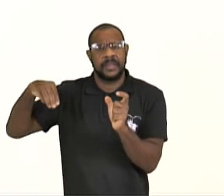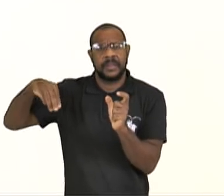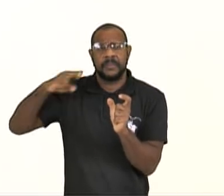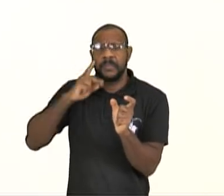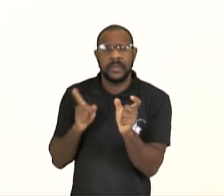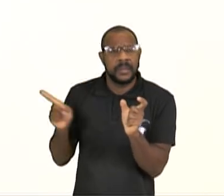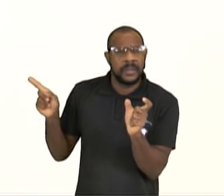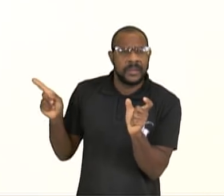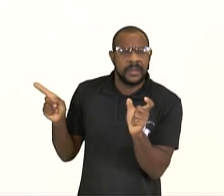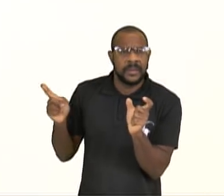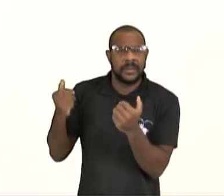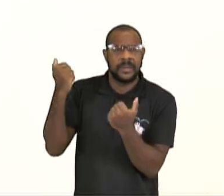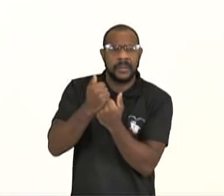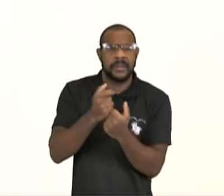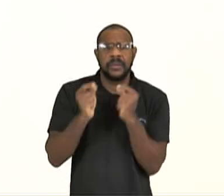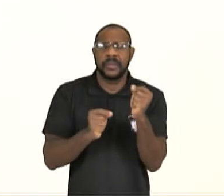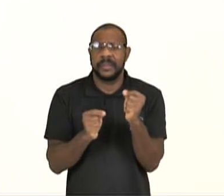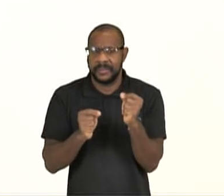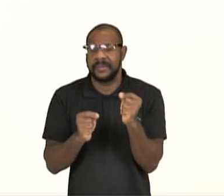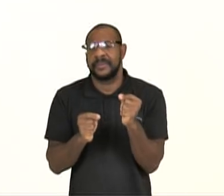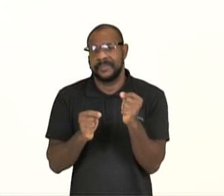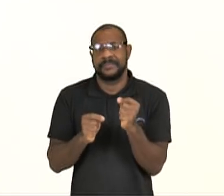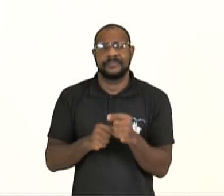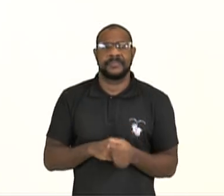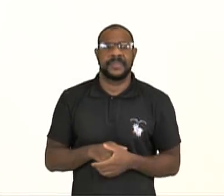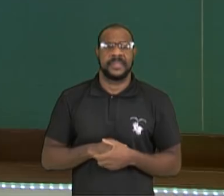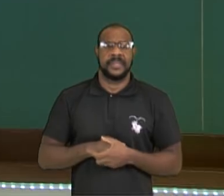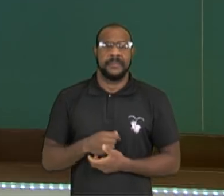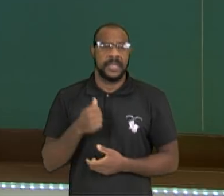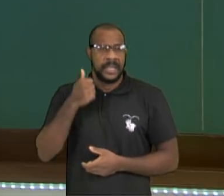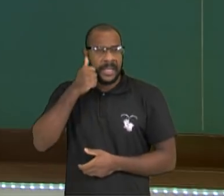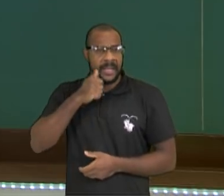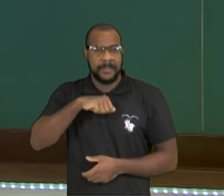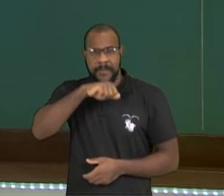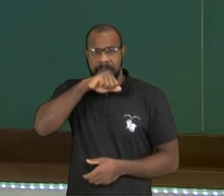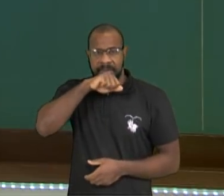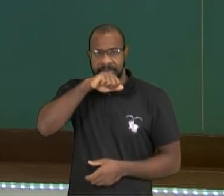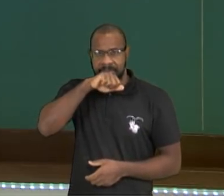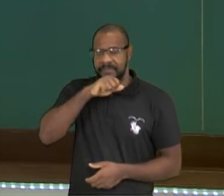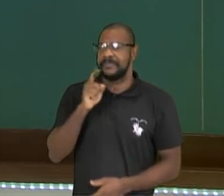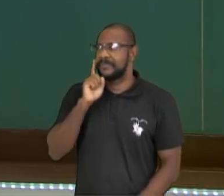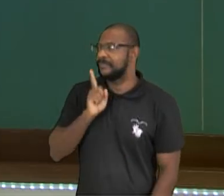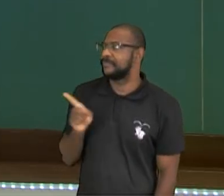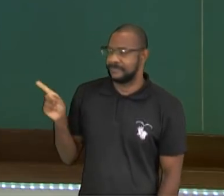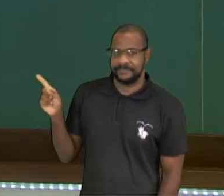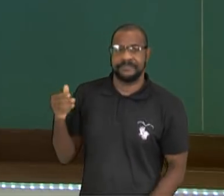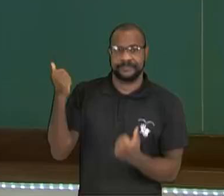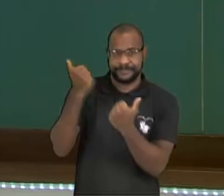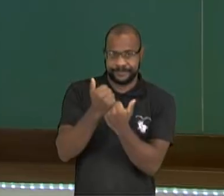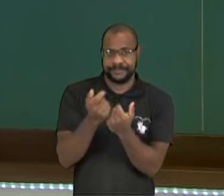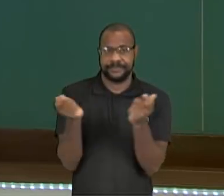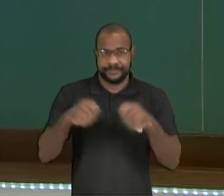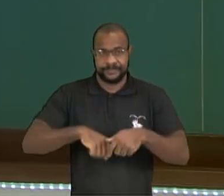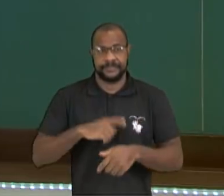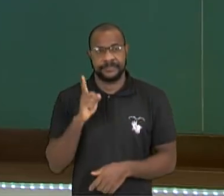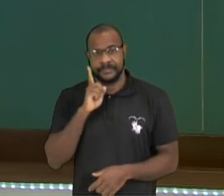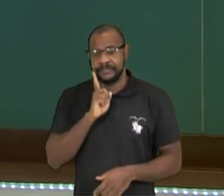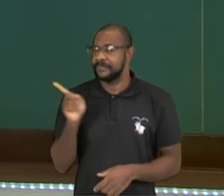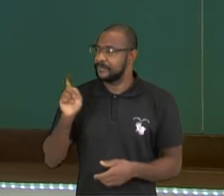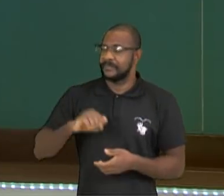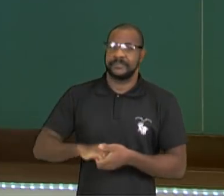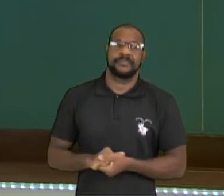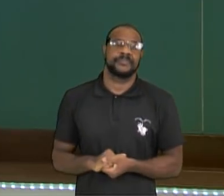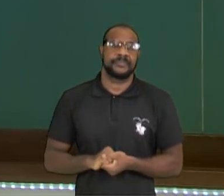quem? Pelo mother, certo? Quando eu uso um, quando eu uso outro, tem diferença? Não tem? O mom é um uso